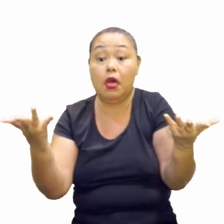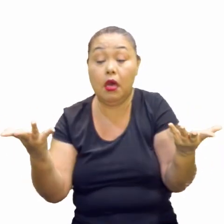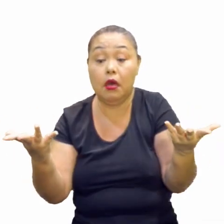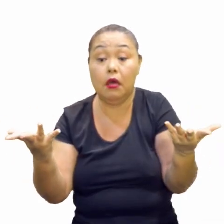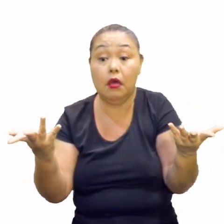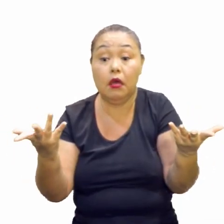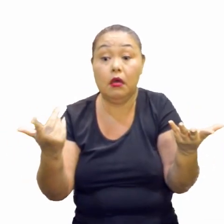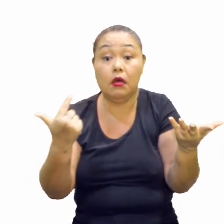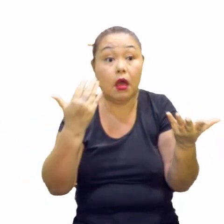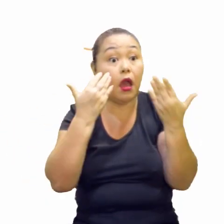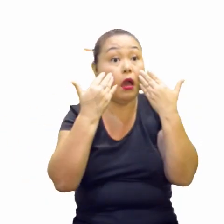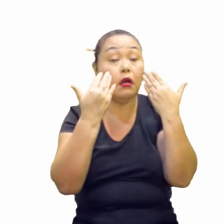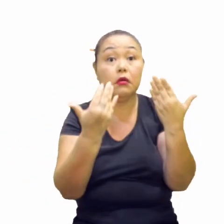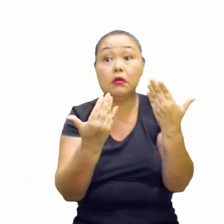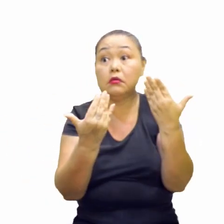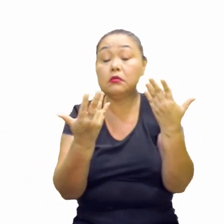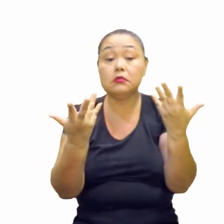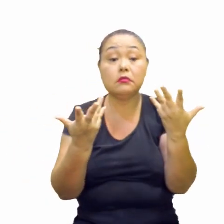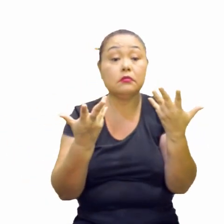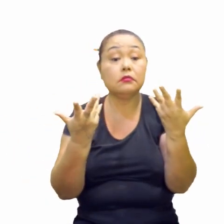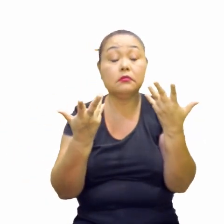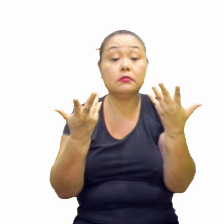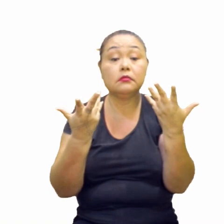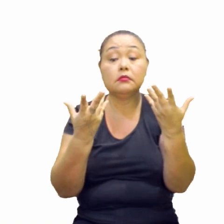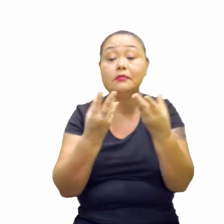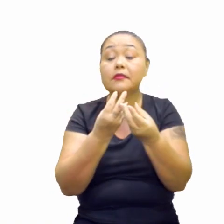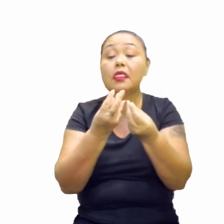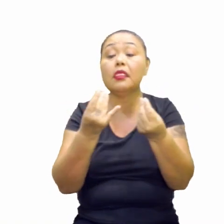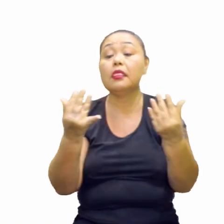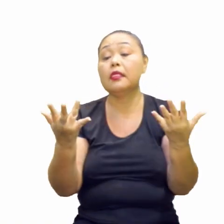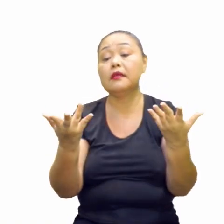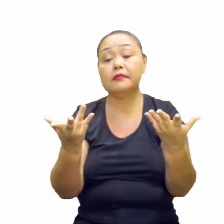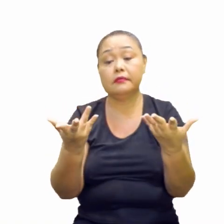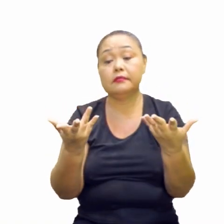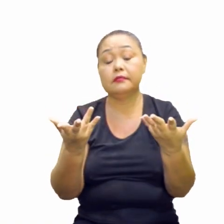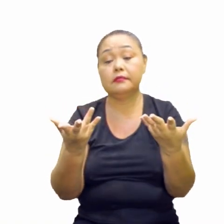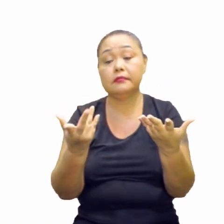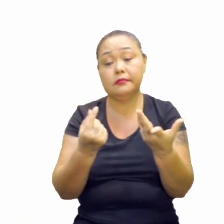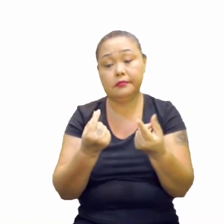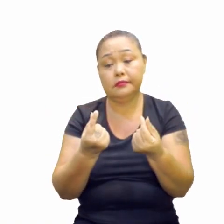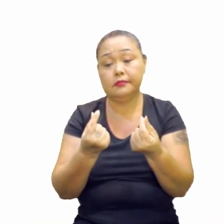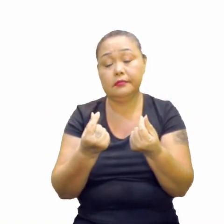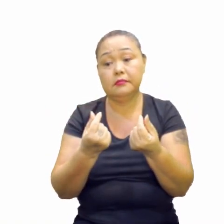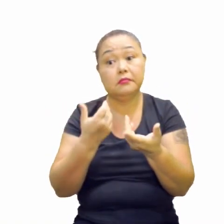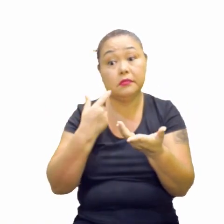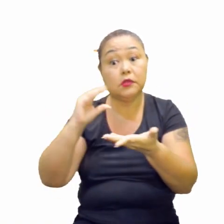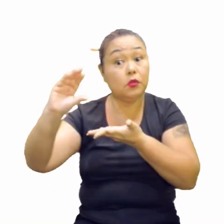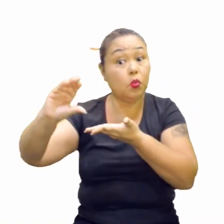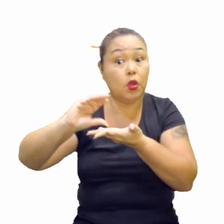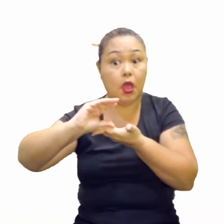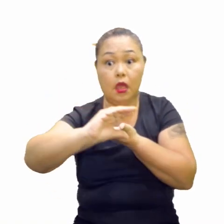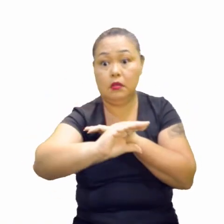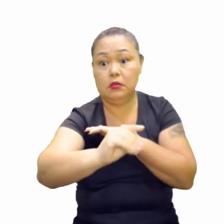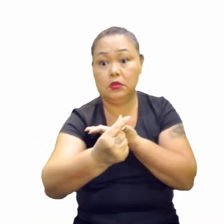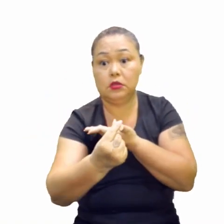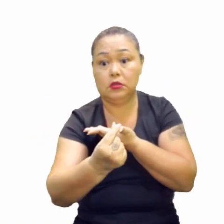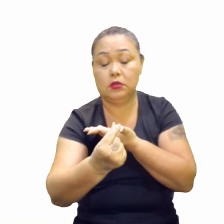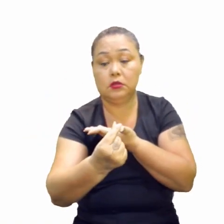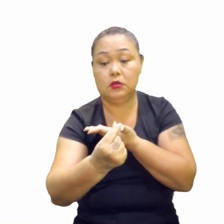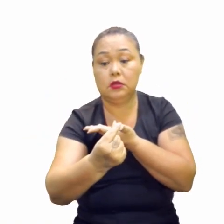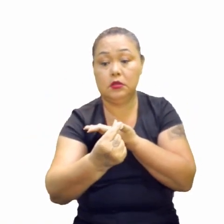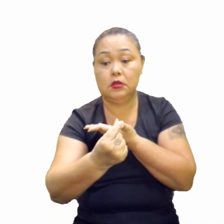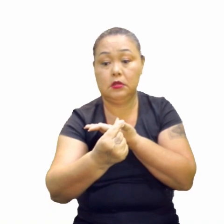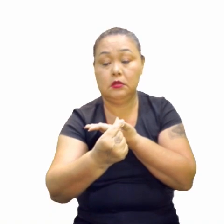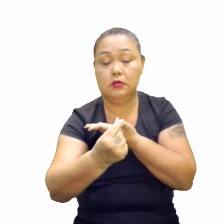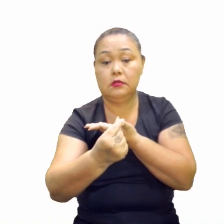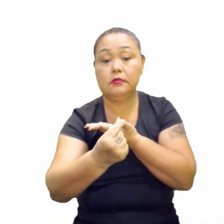aí numa situação de fragilidade. Eu não quero investir. Quer saber da melhor?